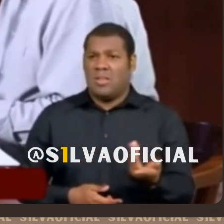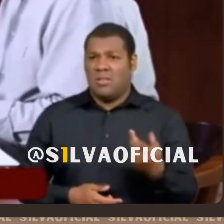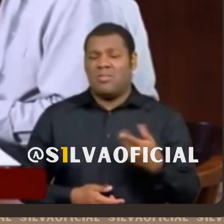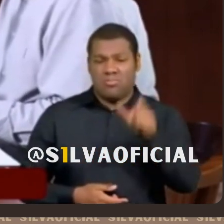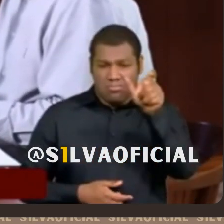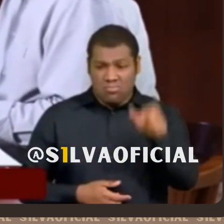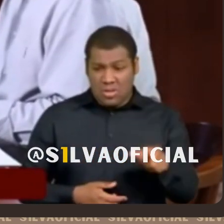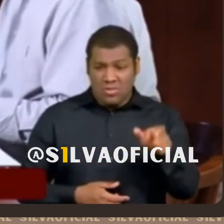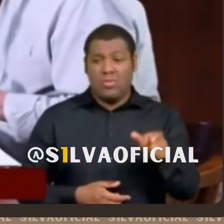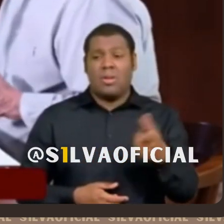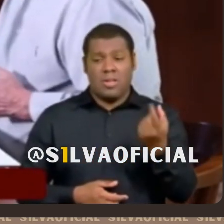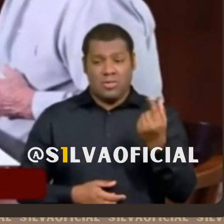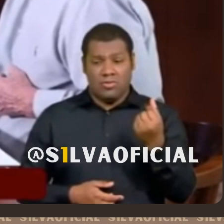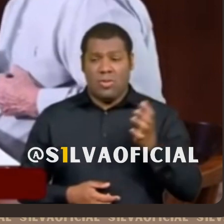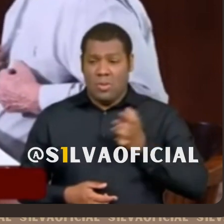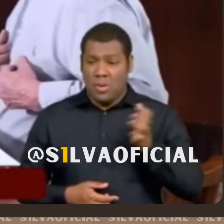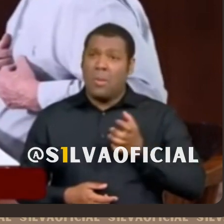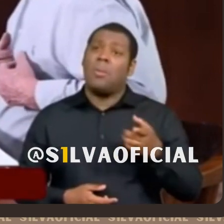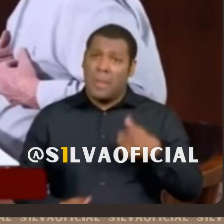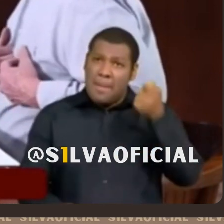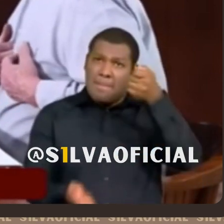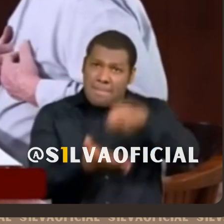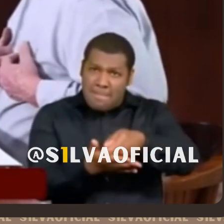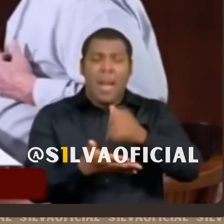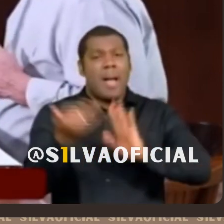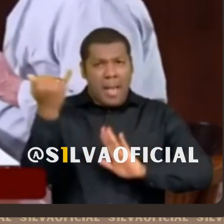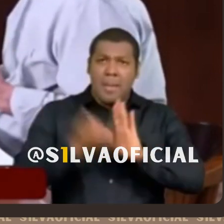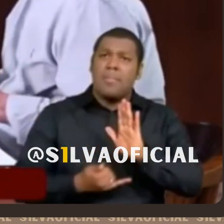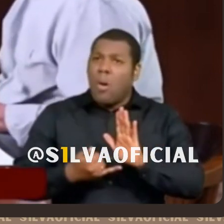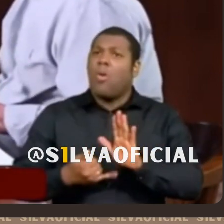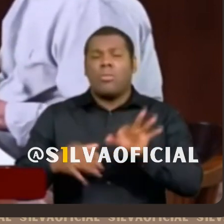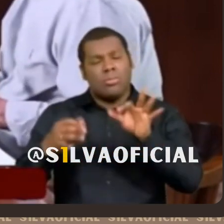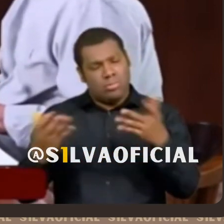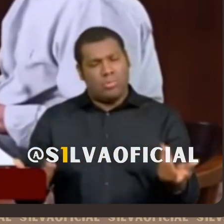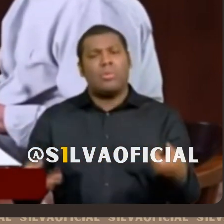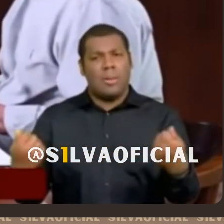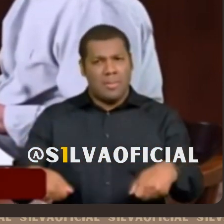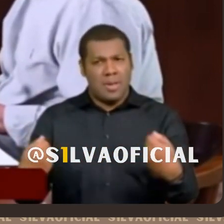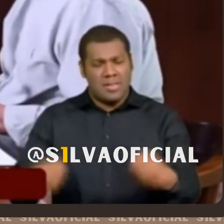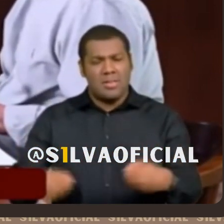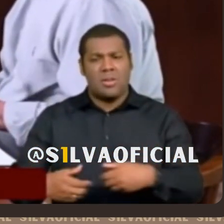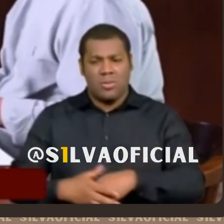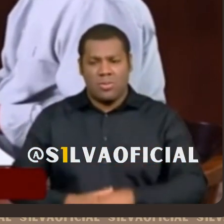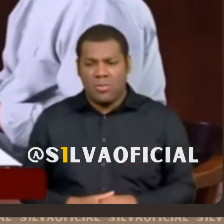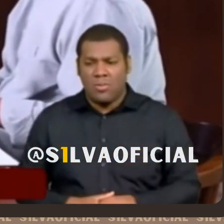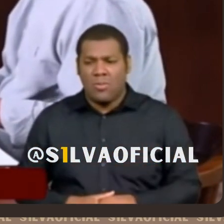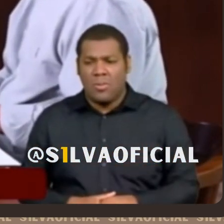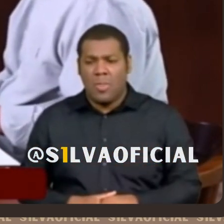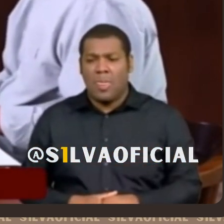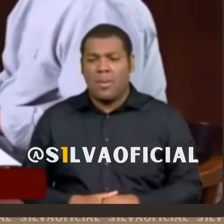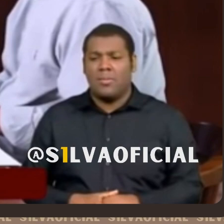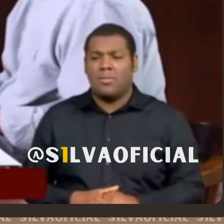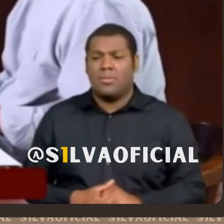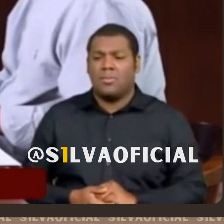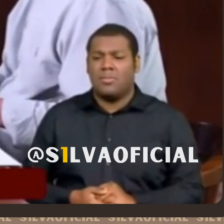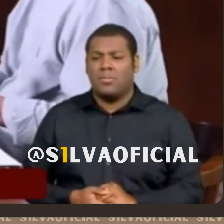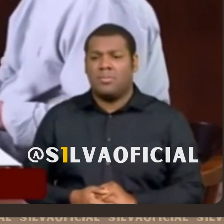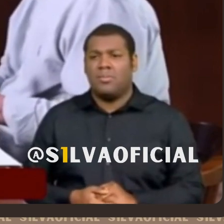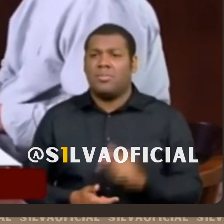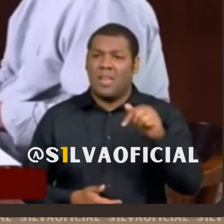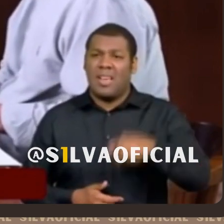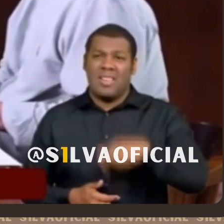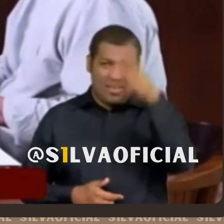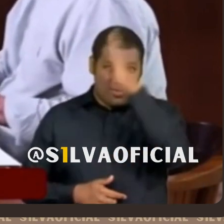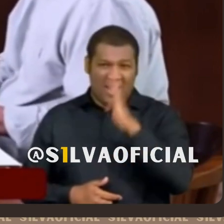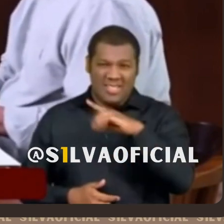Ninguém está querendo a mais, né? Que ela pague os outros, pague igual aos outros. O que não falta no Brasil são pessoas espertas que